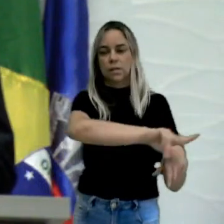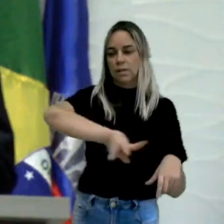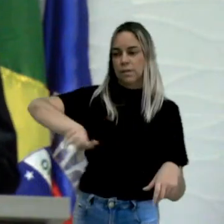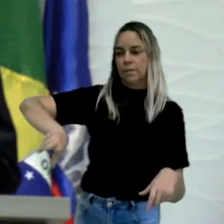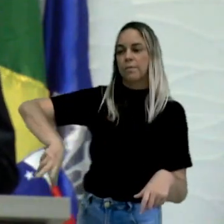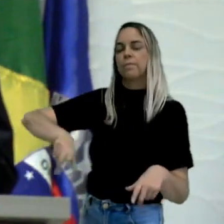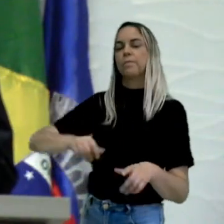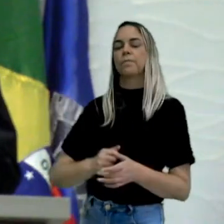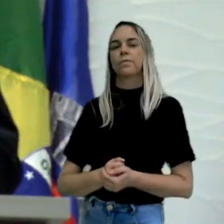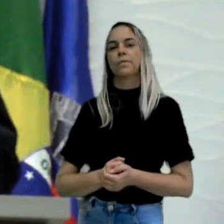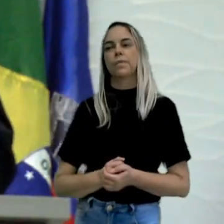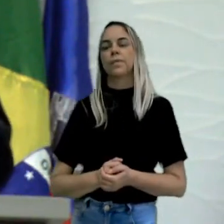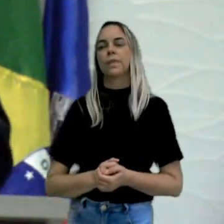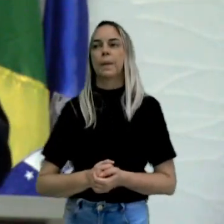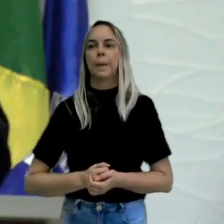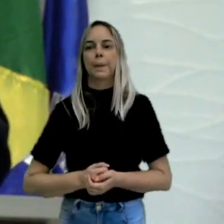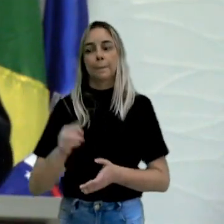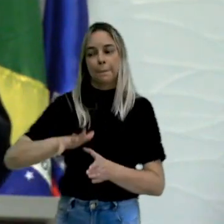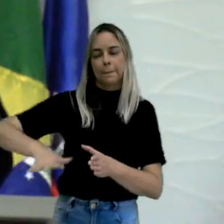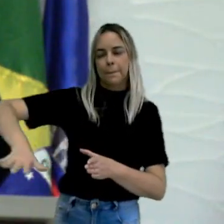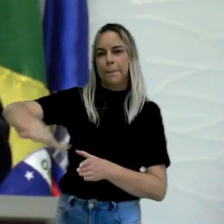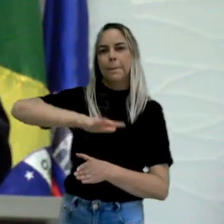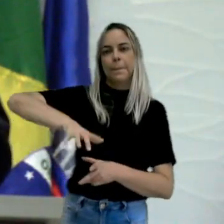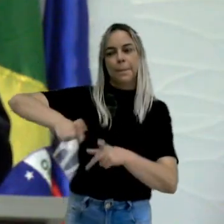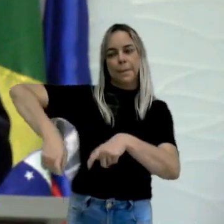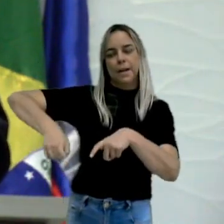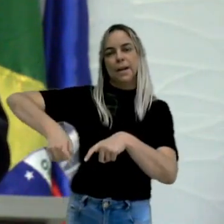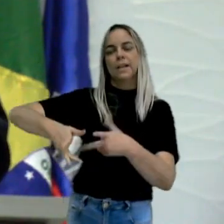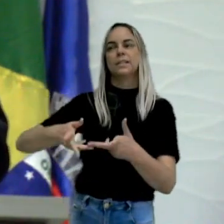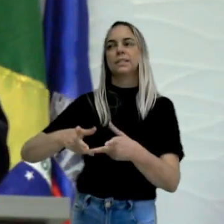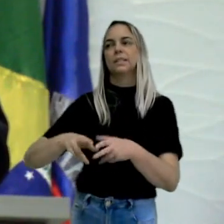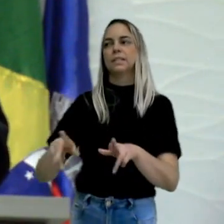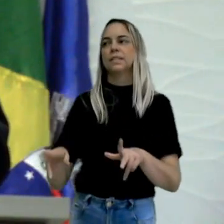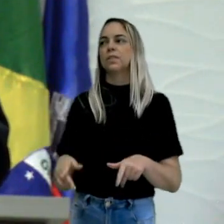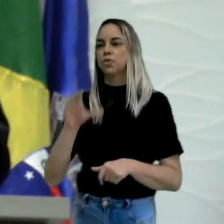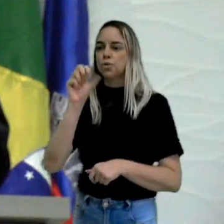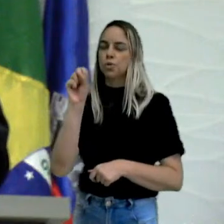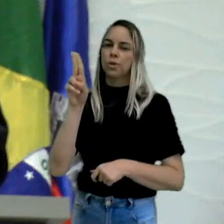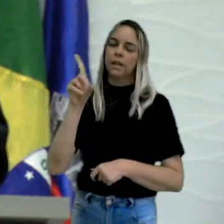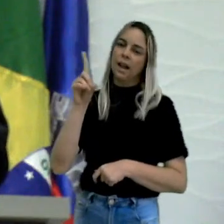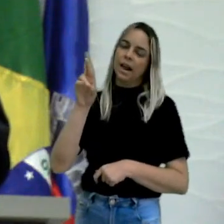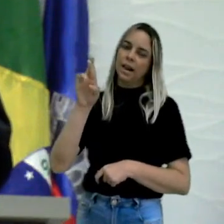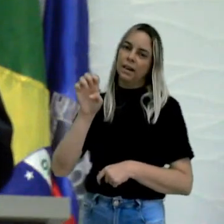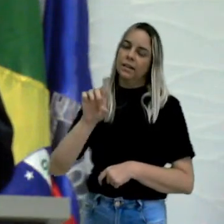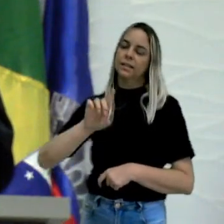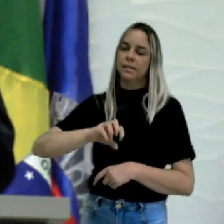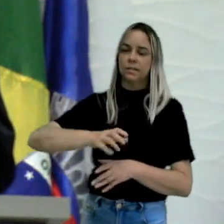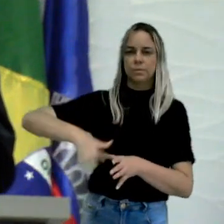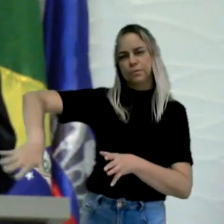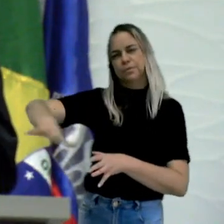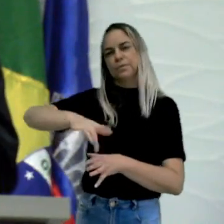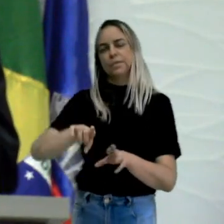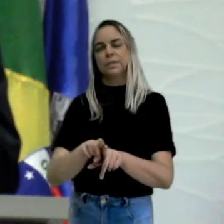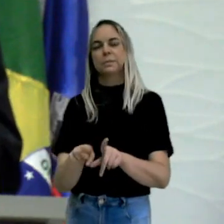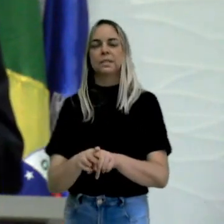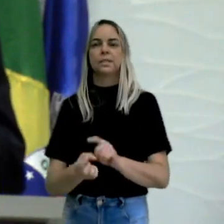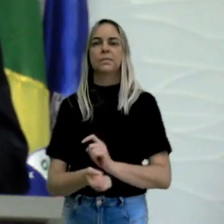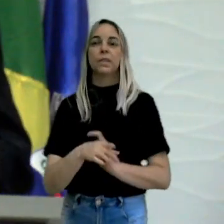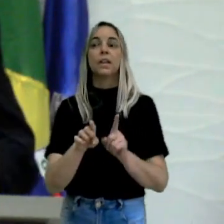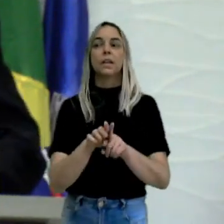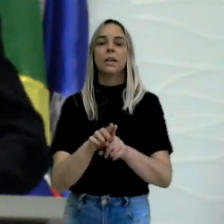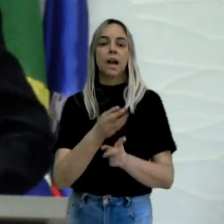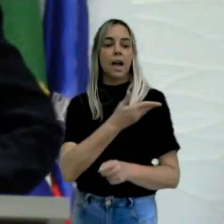Barro Branco, Calunga e região, Queimada Grande e região, Sudré em Poeira e região, e aos